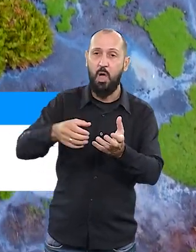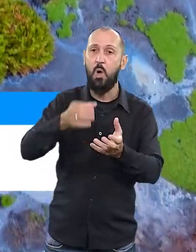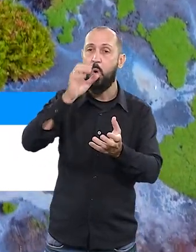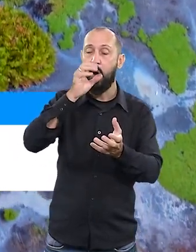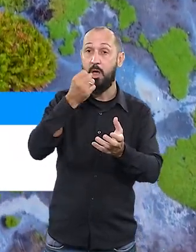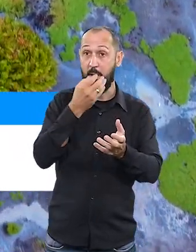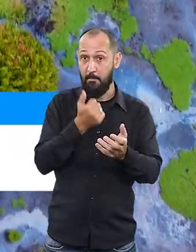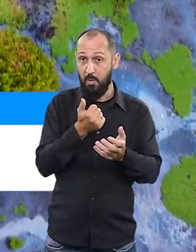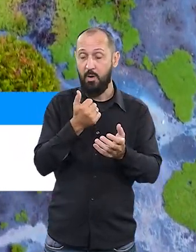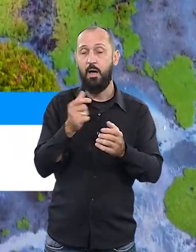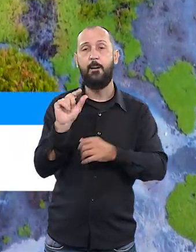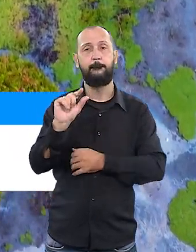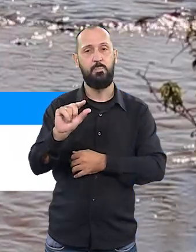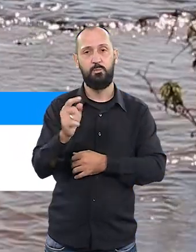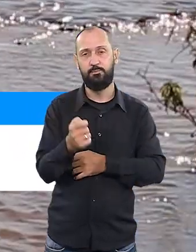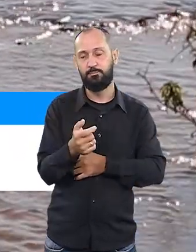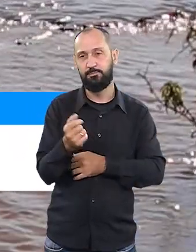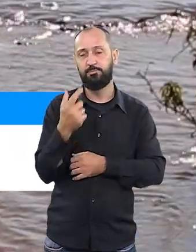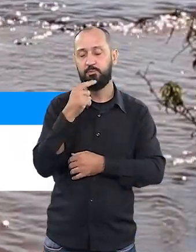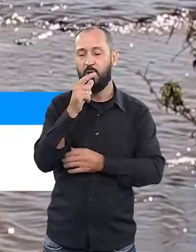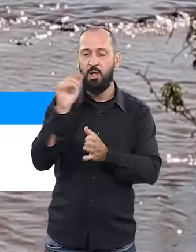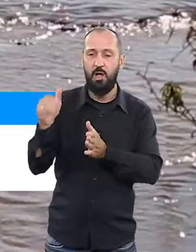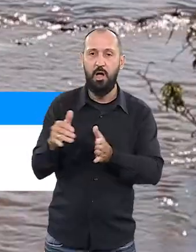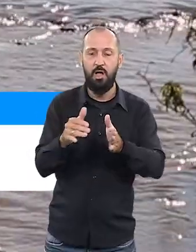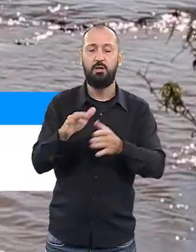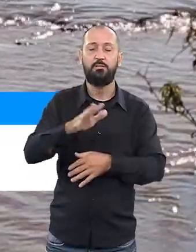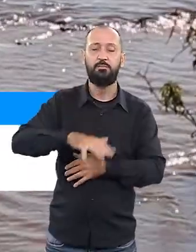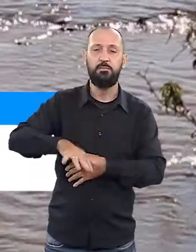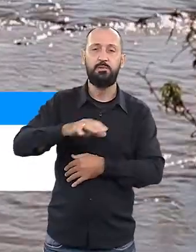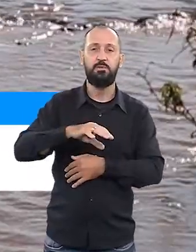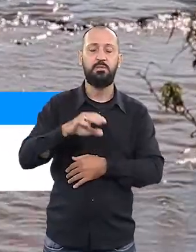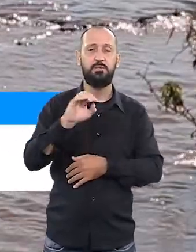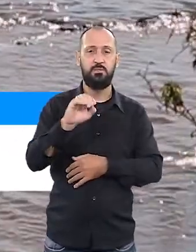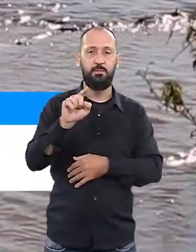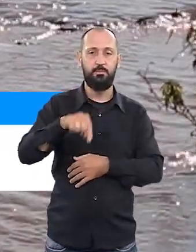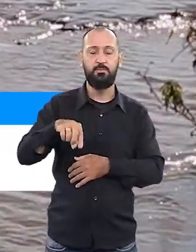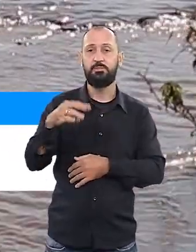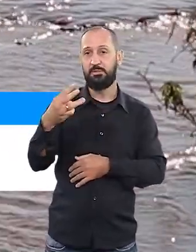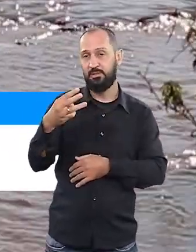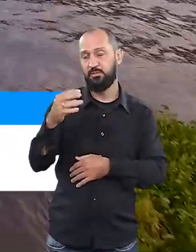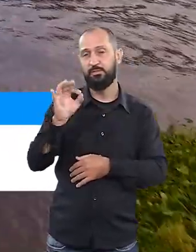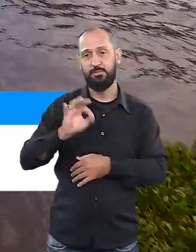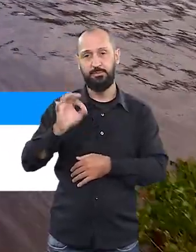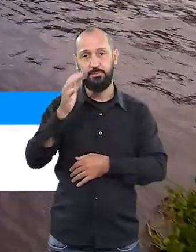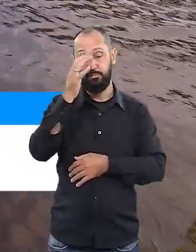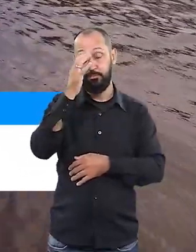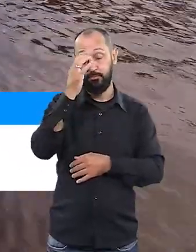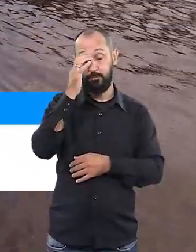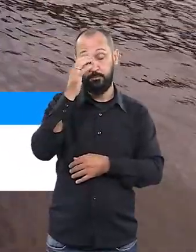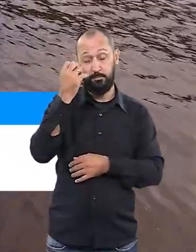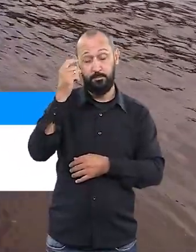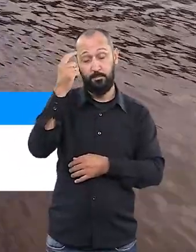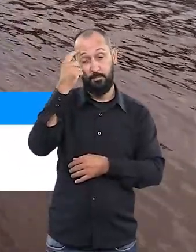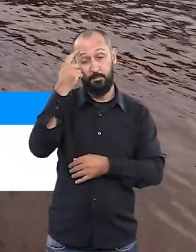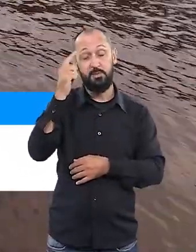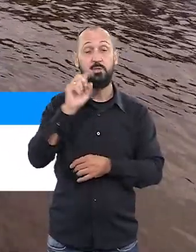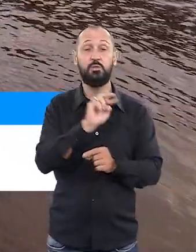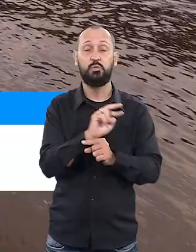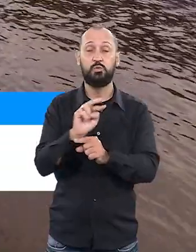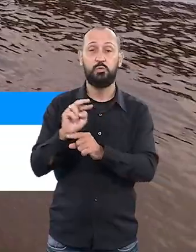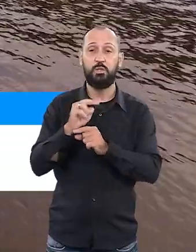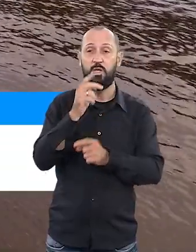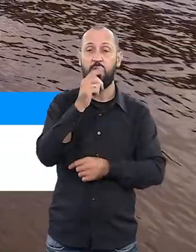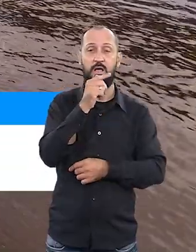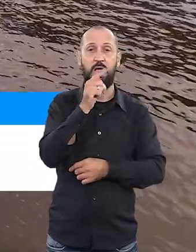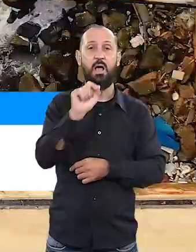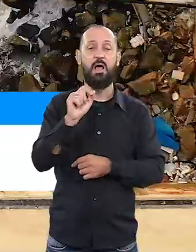que nós temos ele é muito baixo em rios e lagos é aproximadamente de 0.3% então pensando nessas nessa preservação